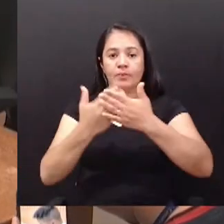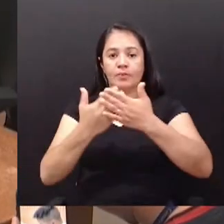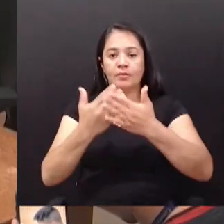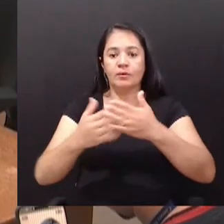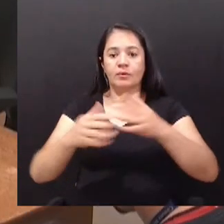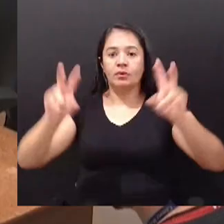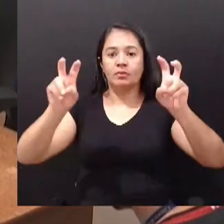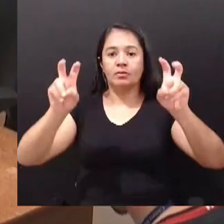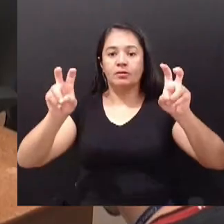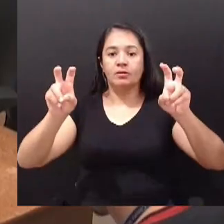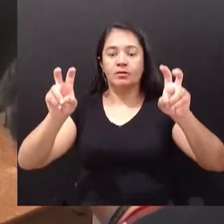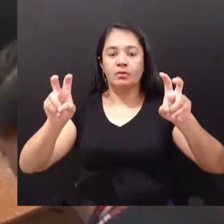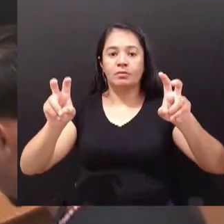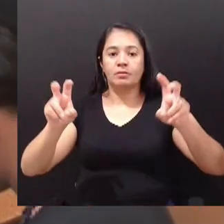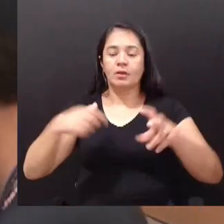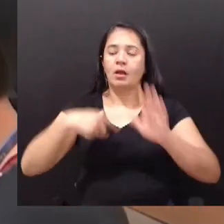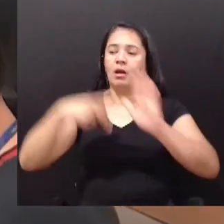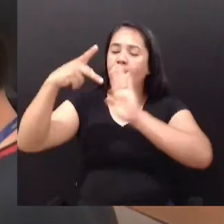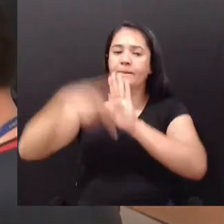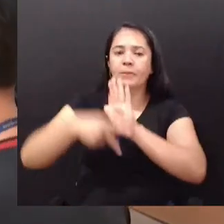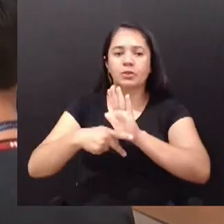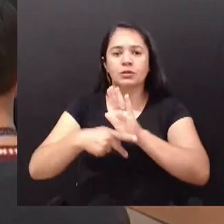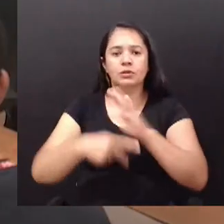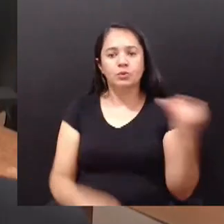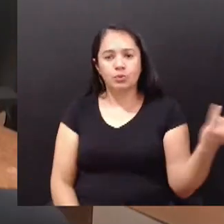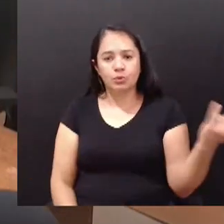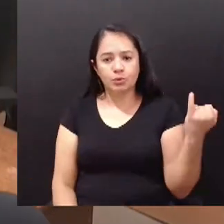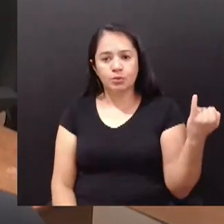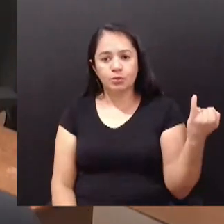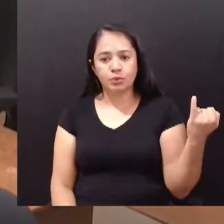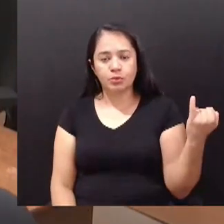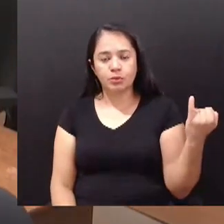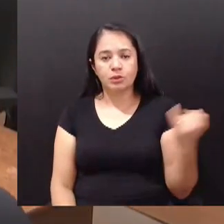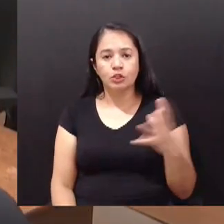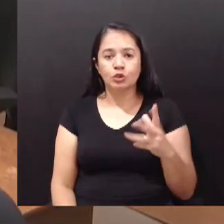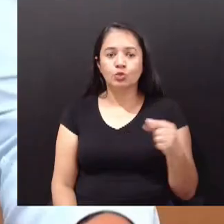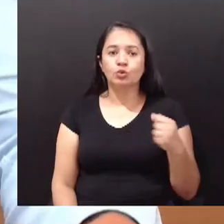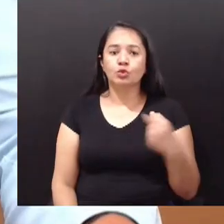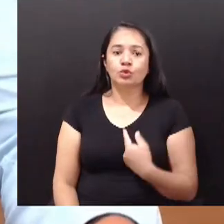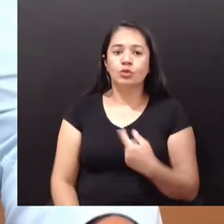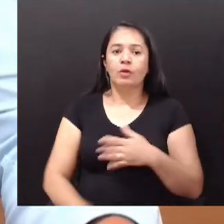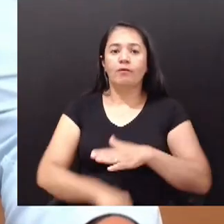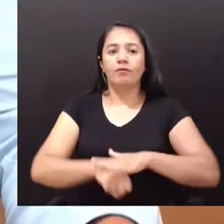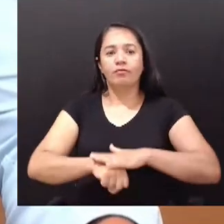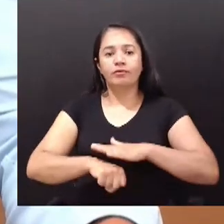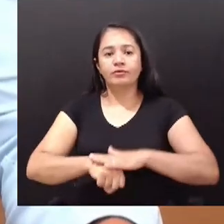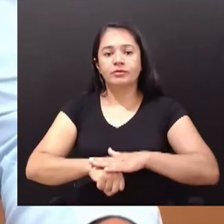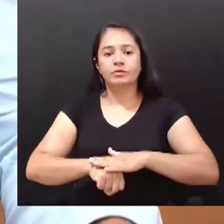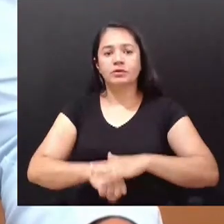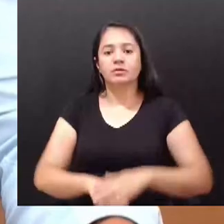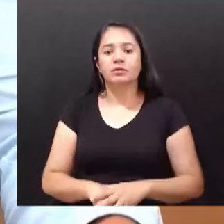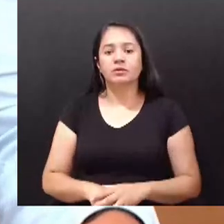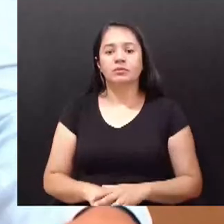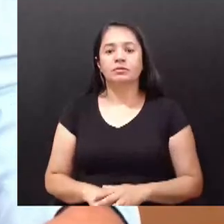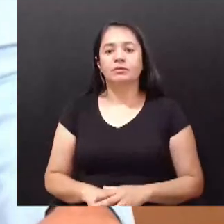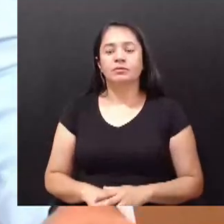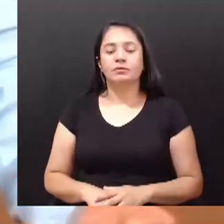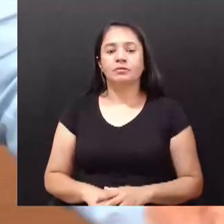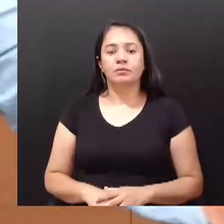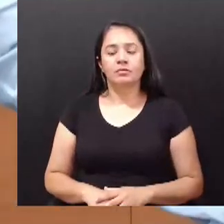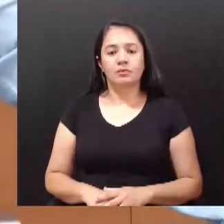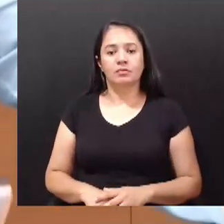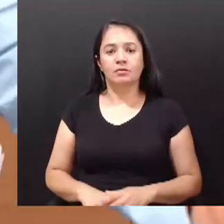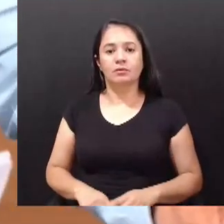um projeto de extrema relevância, né? Tudo que nós pudermos fazer para mitigar com relação